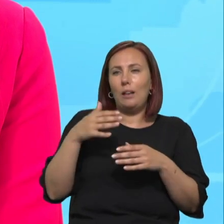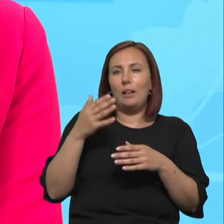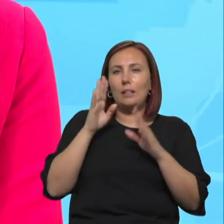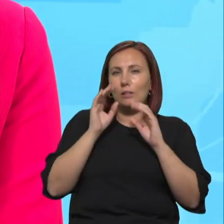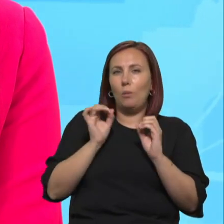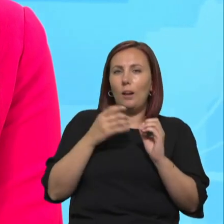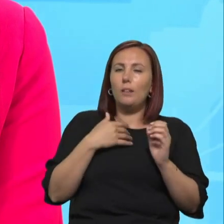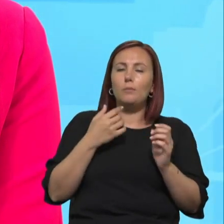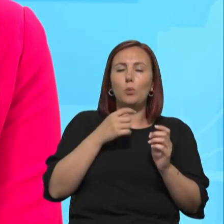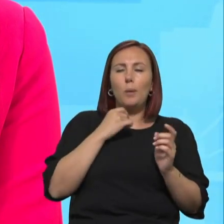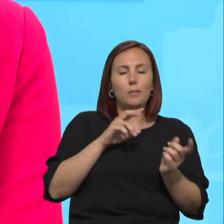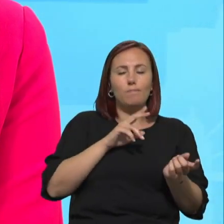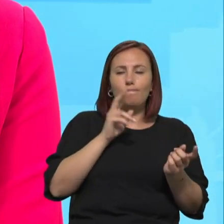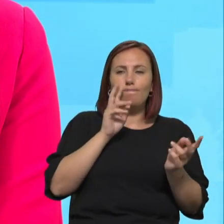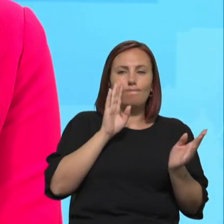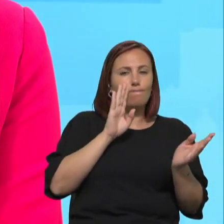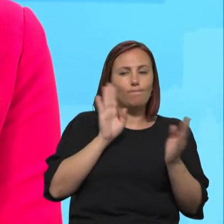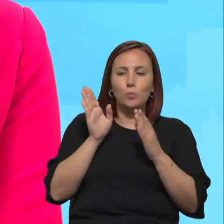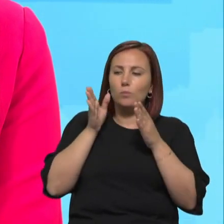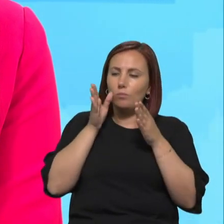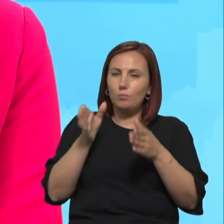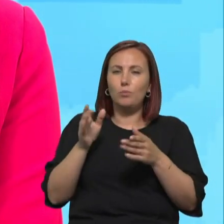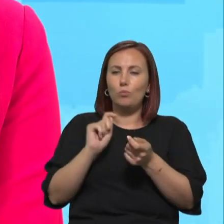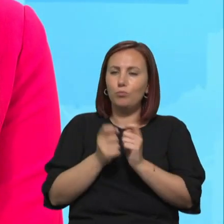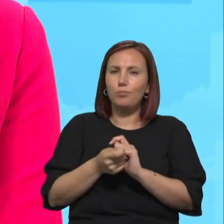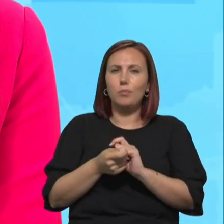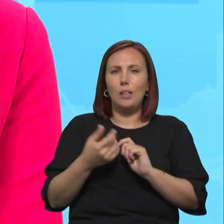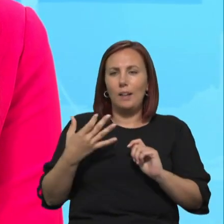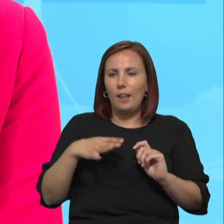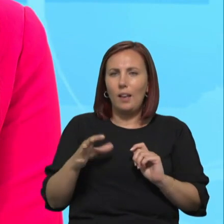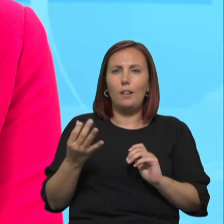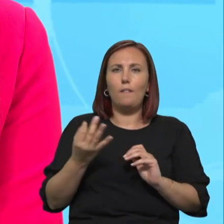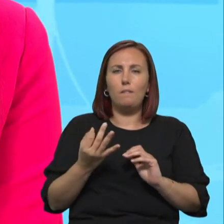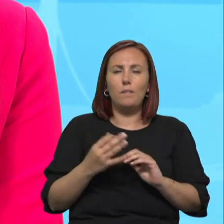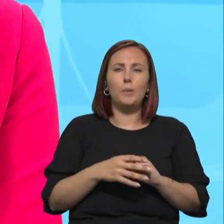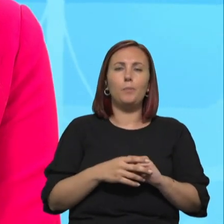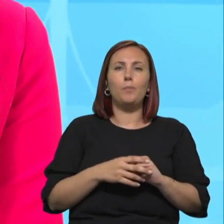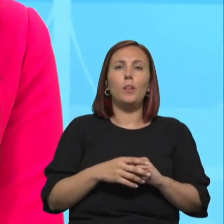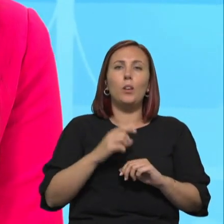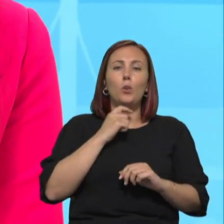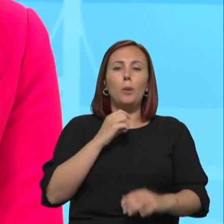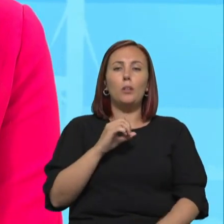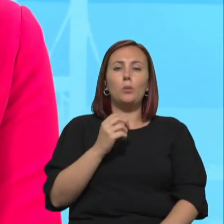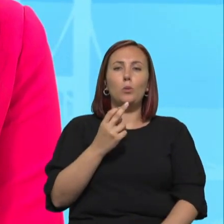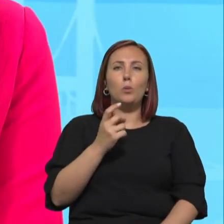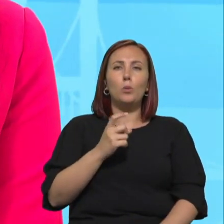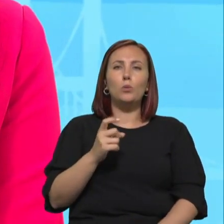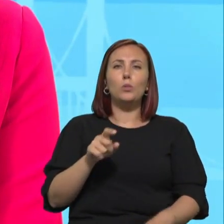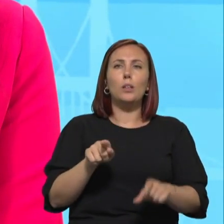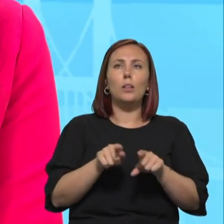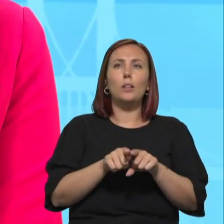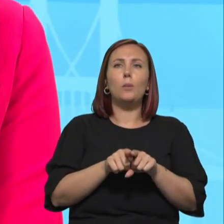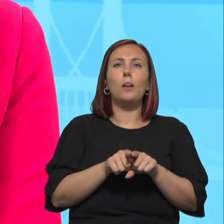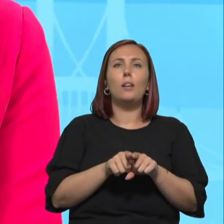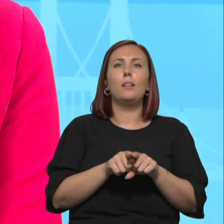atenção, e nesse sentido o Padre Cruz eu acho que é muito mais do que aquilo que pode ser e